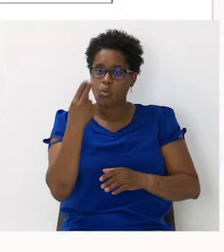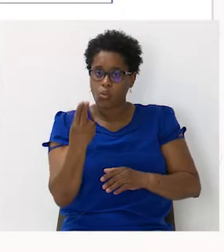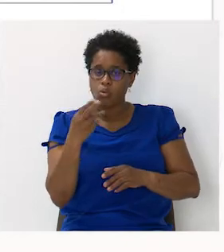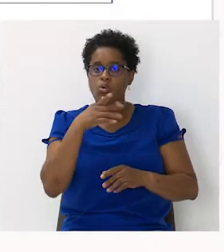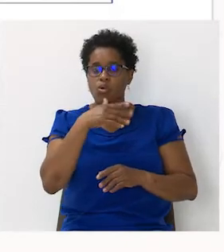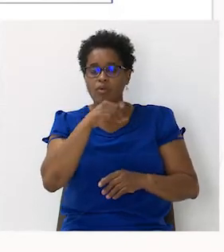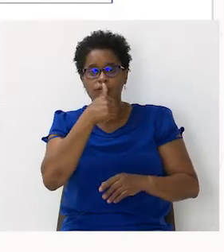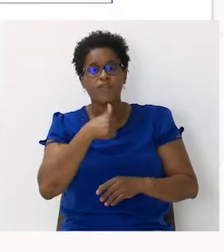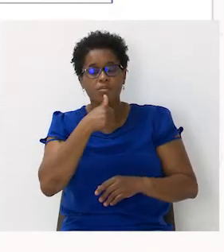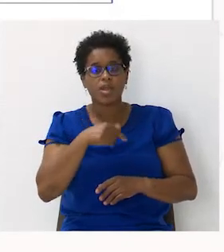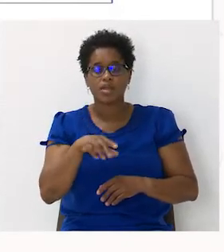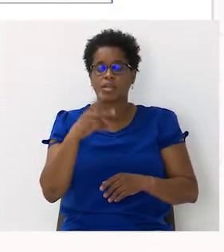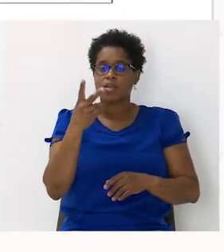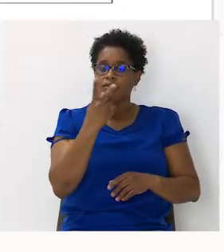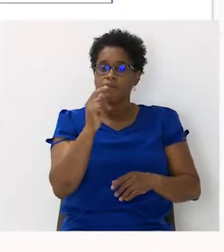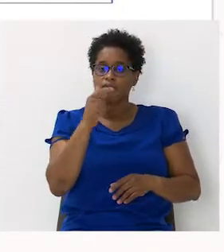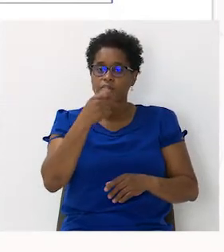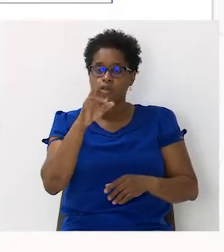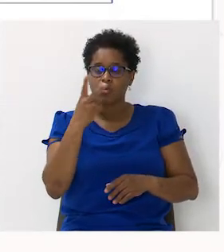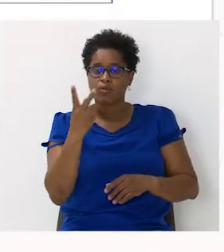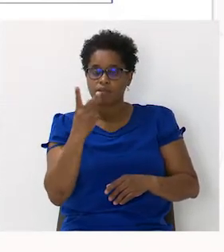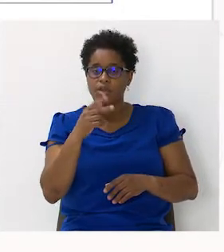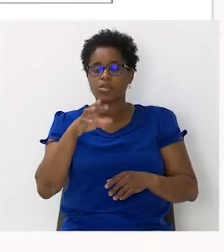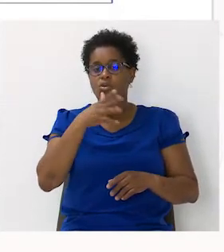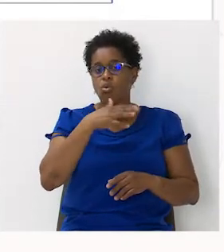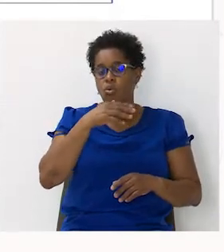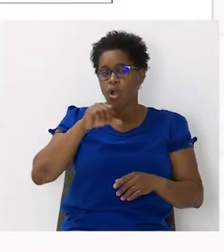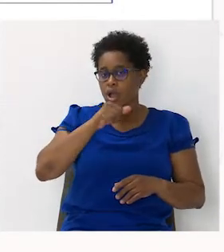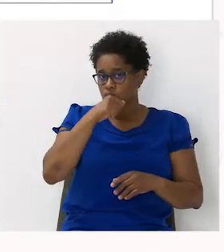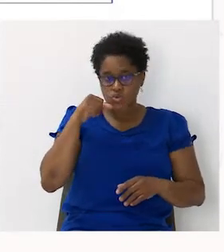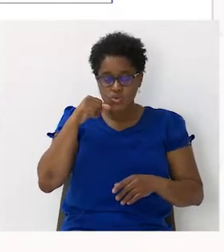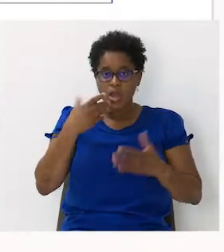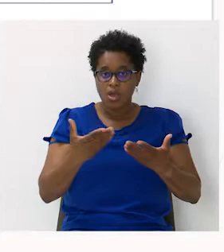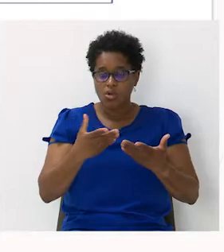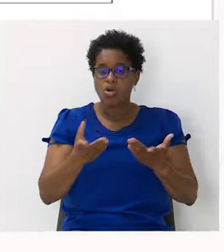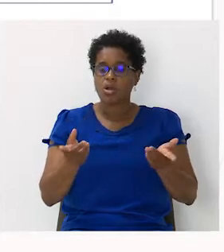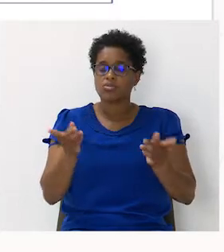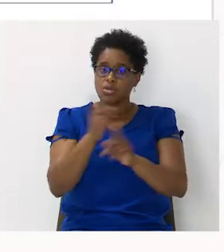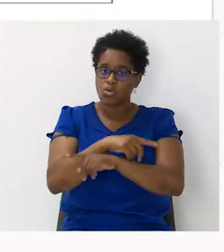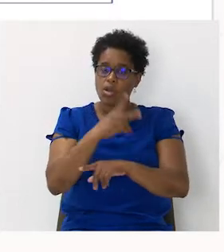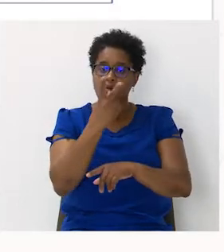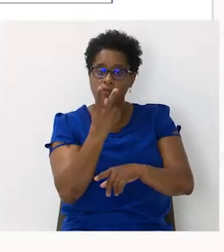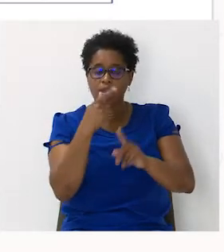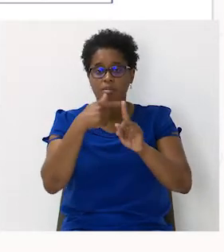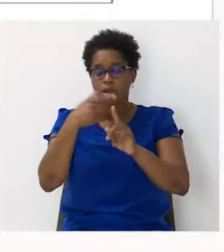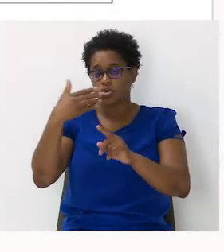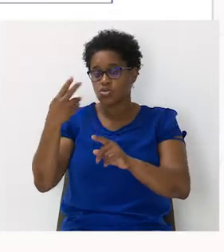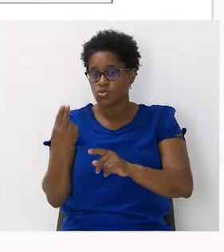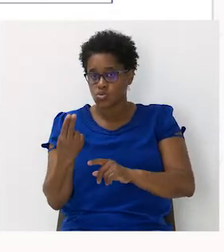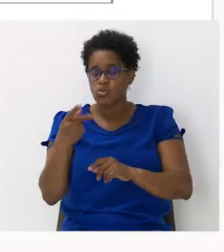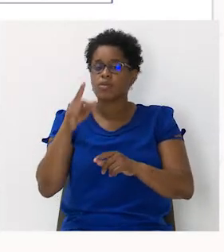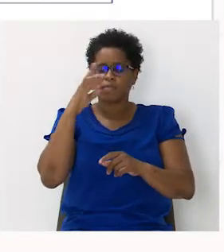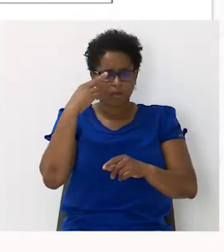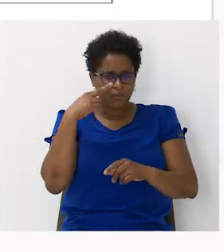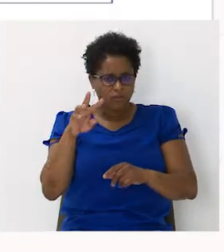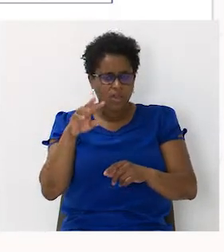vermelha, vetor V de cor azul, vetor resultante. Agora vamos trocar V mais U. Vocês podem ver que obtemos a